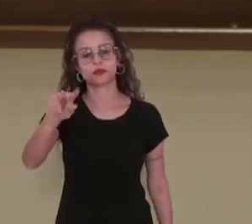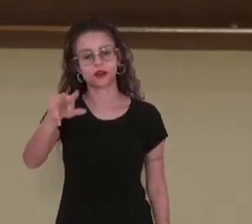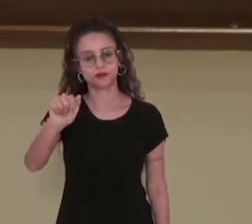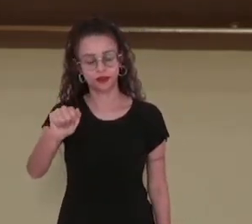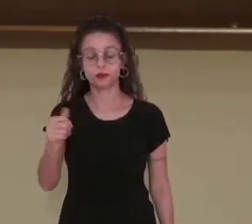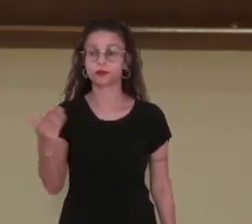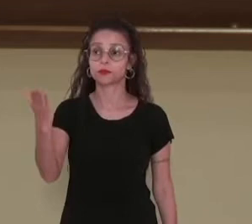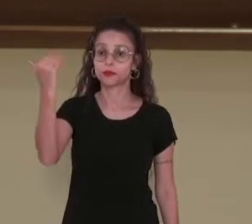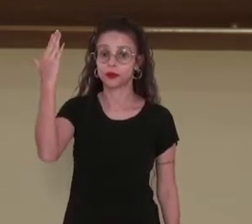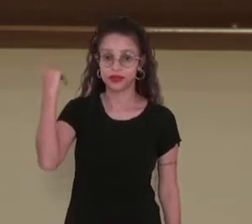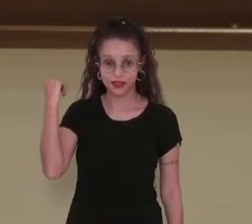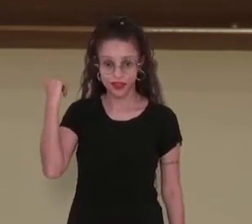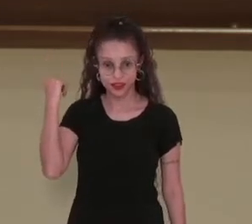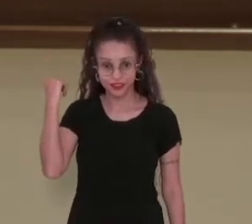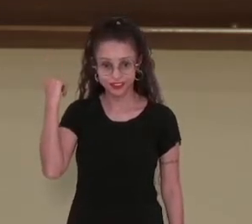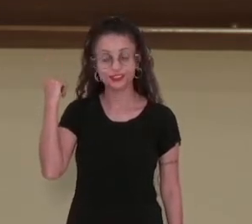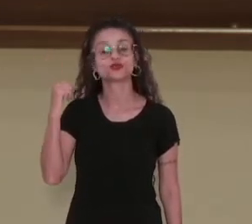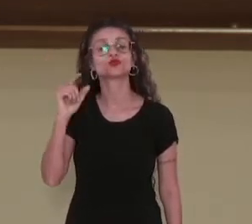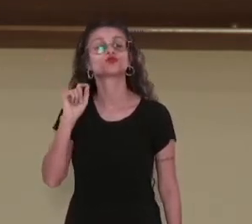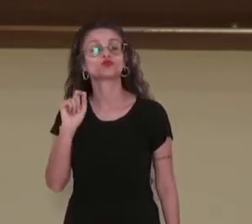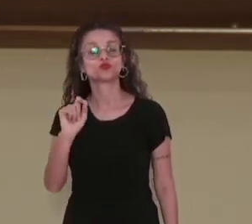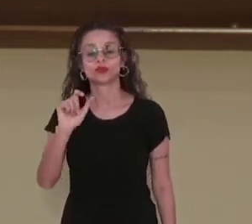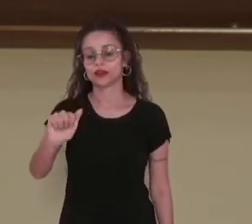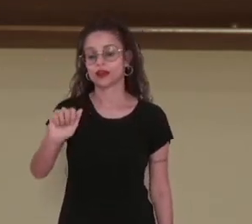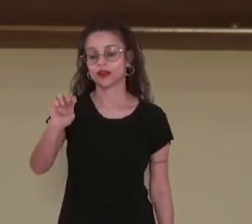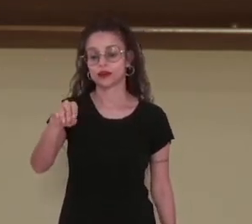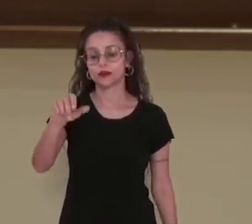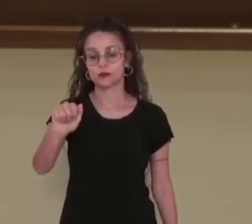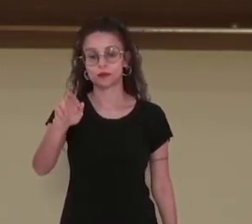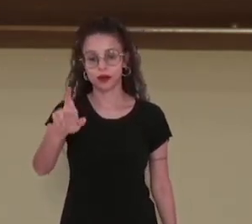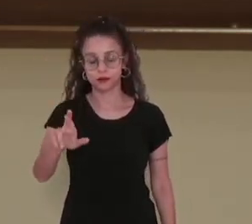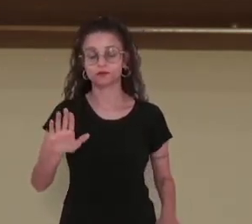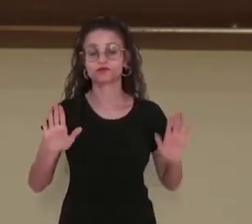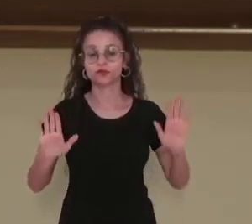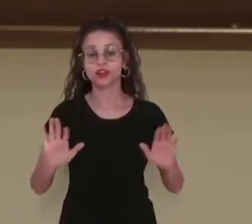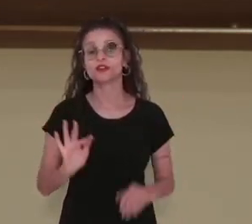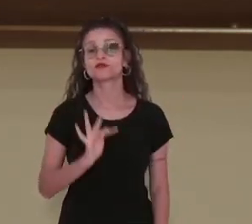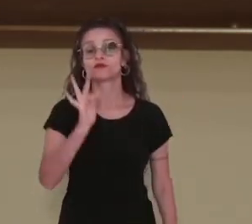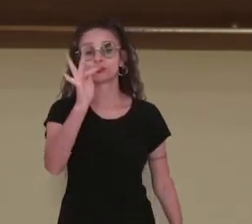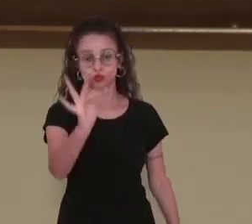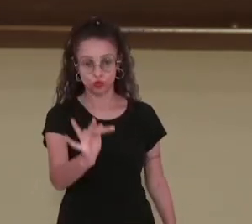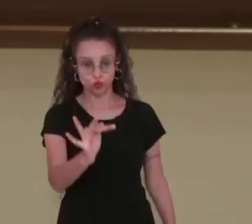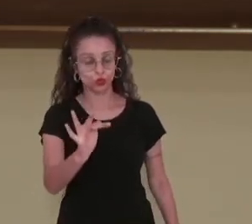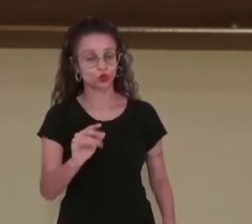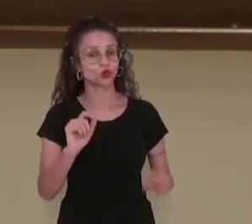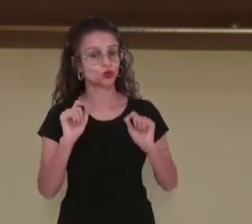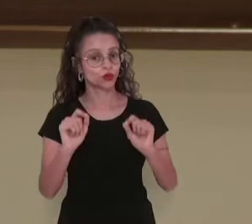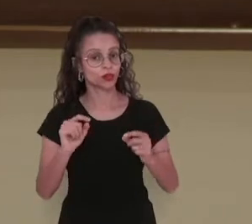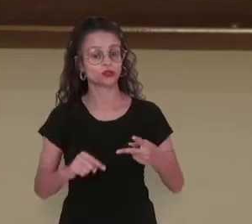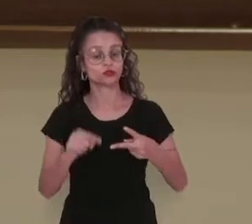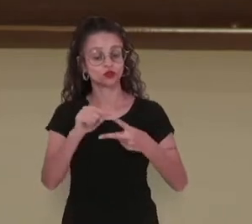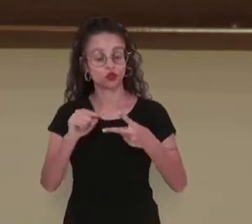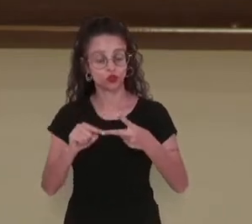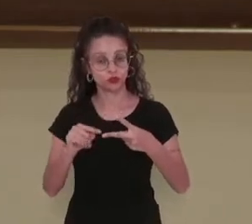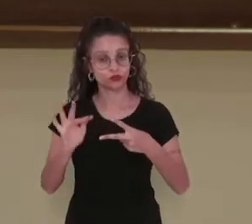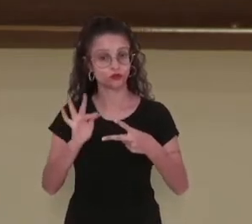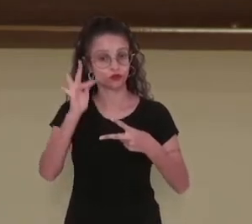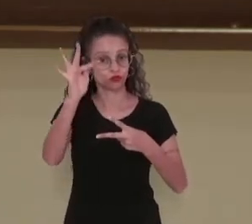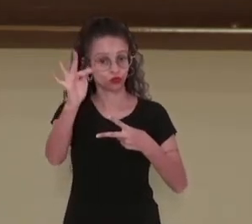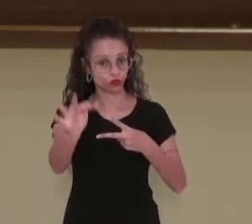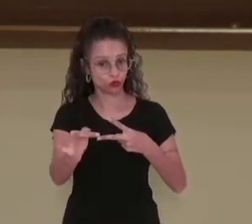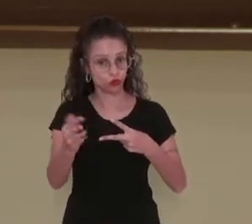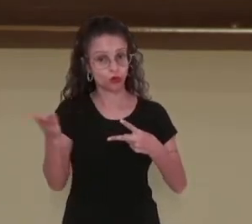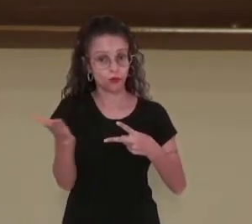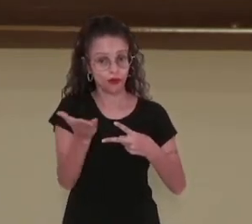mais que perfeito, amara. Em relação ao futuro do modo indicativo, eu tenho 2 futuros. O futuro